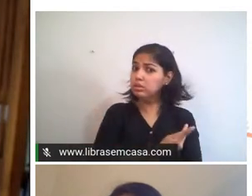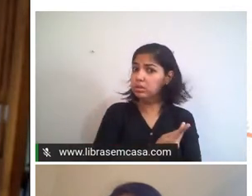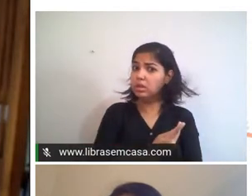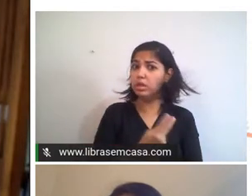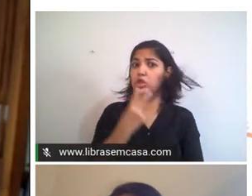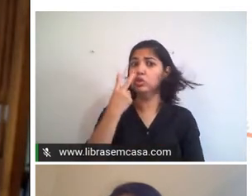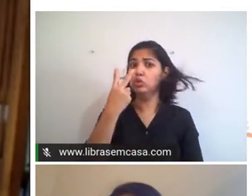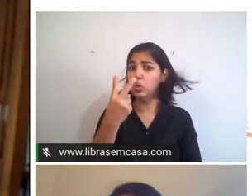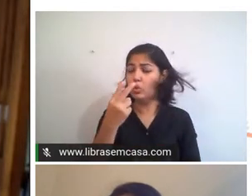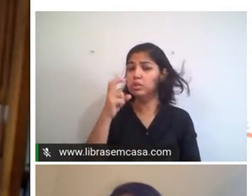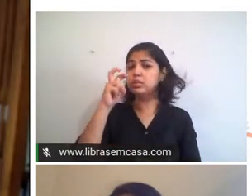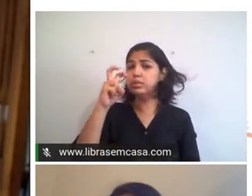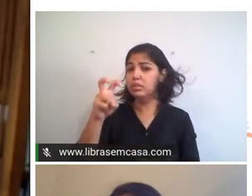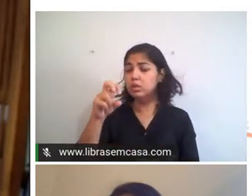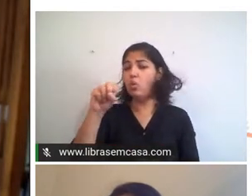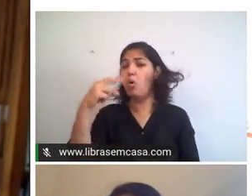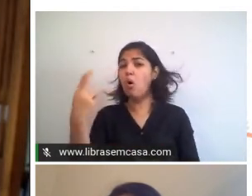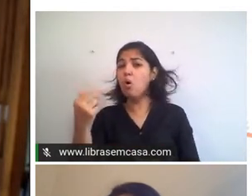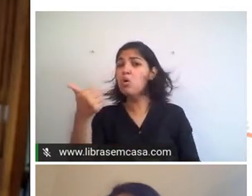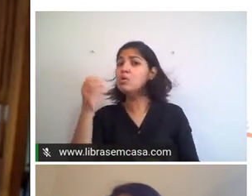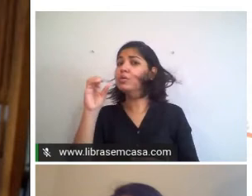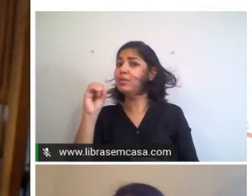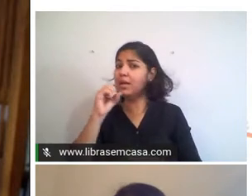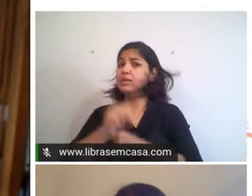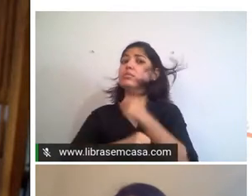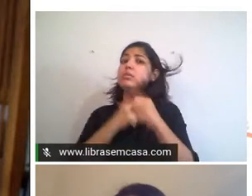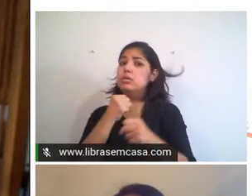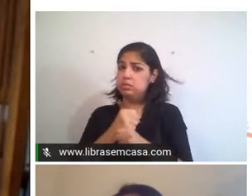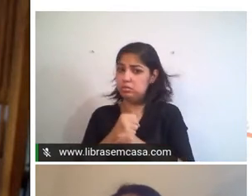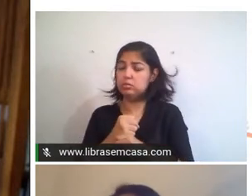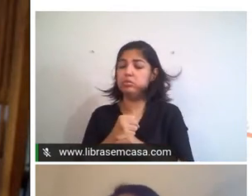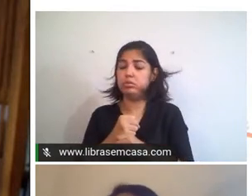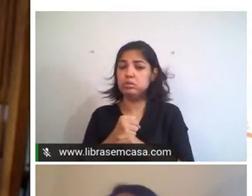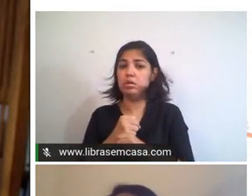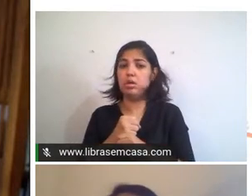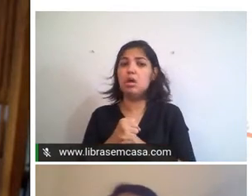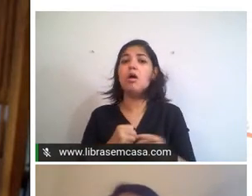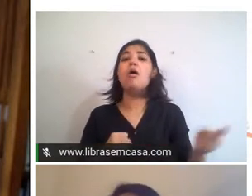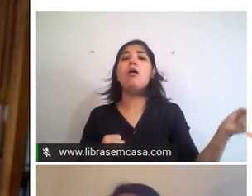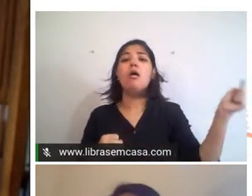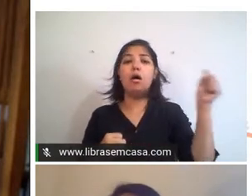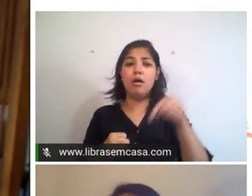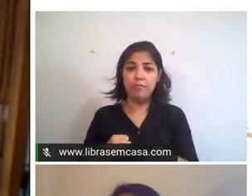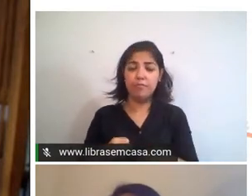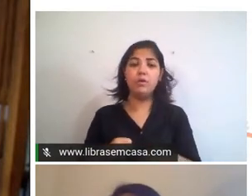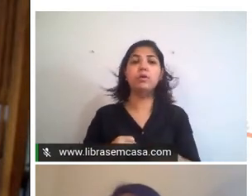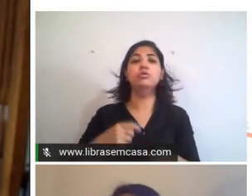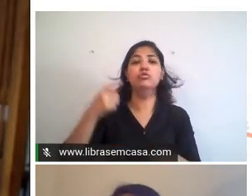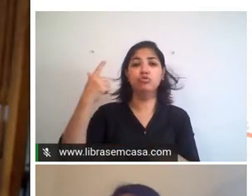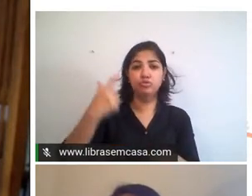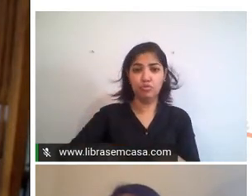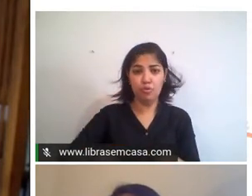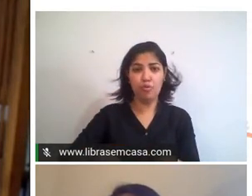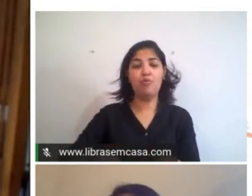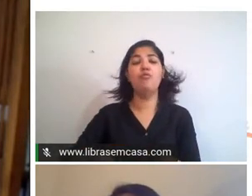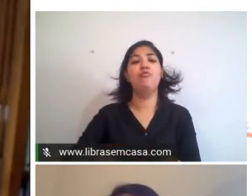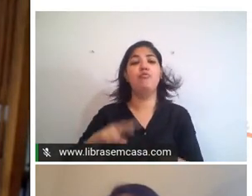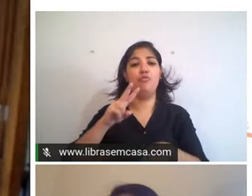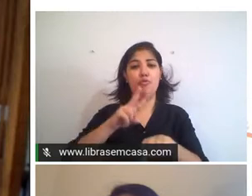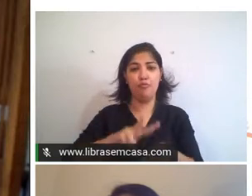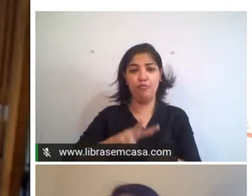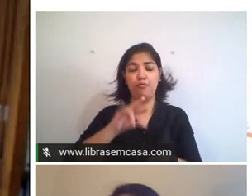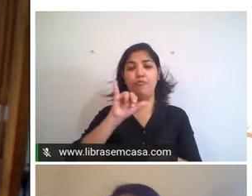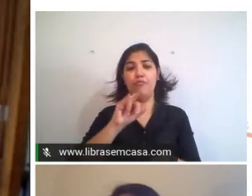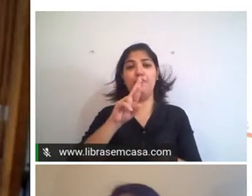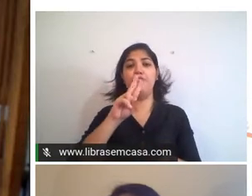2 anos, 5 anos ou 10 anos, mas pode ter 100% de certeza. Ele vai vir a continuar o atual modelo de exploração